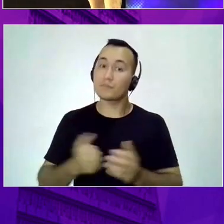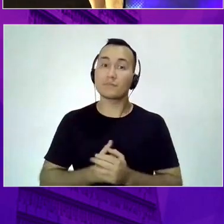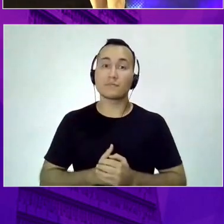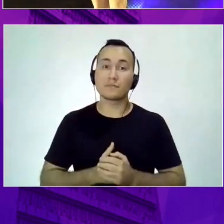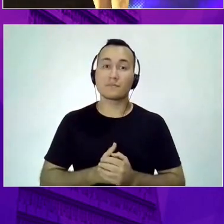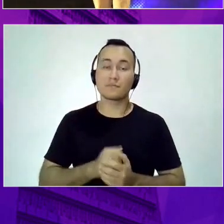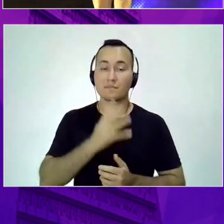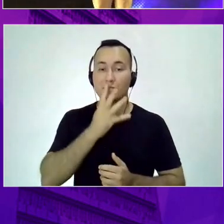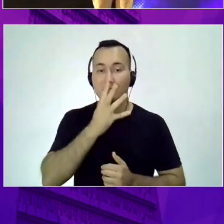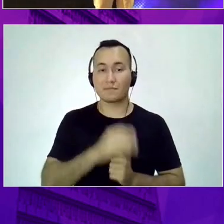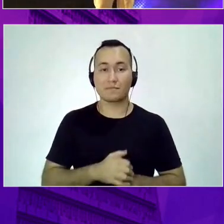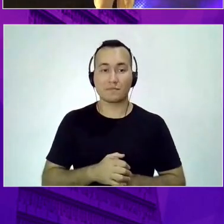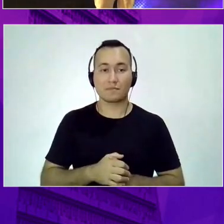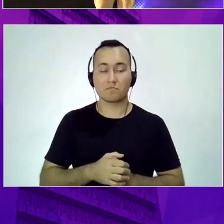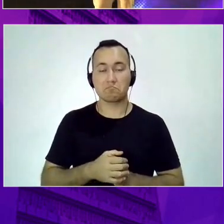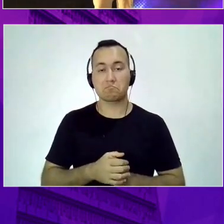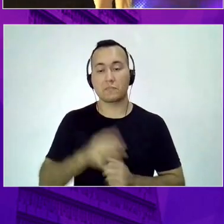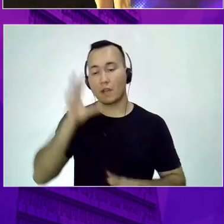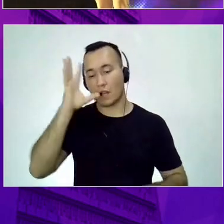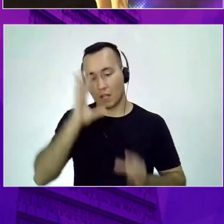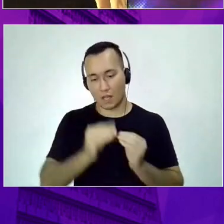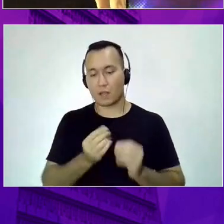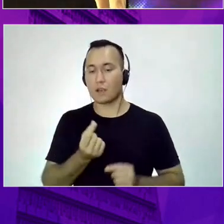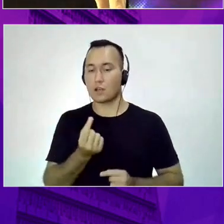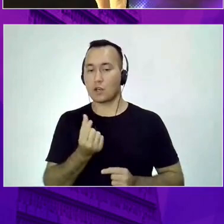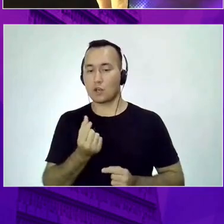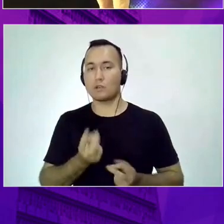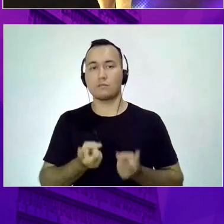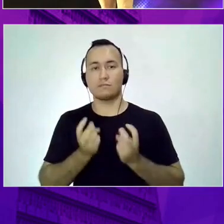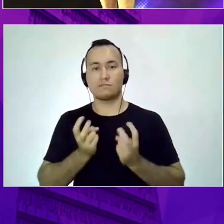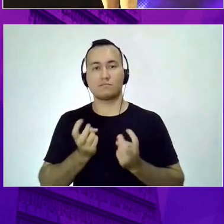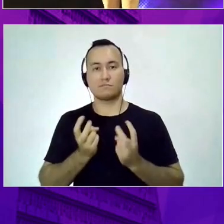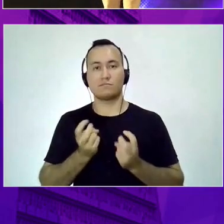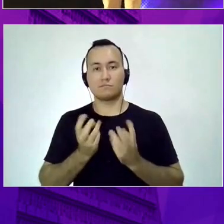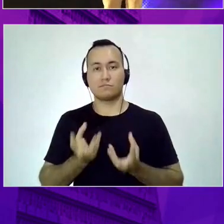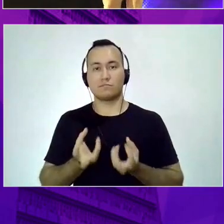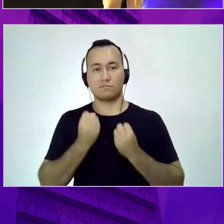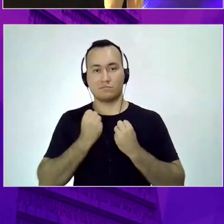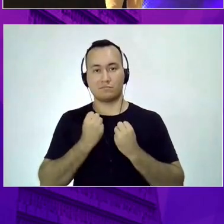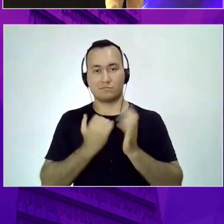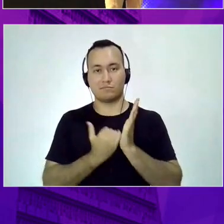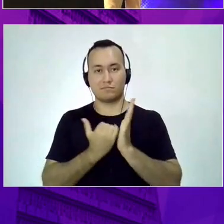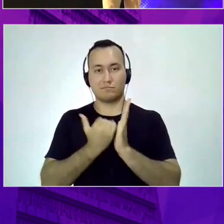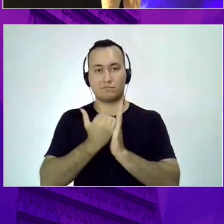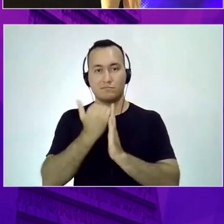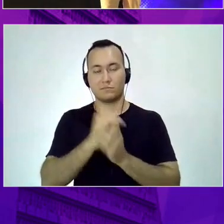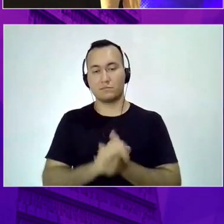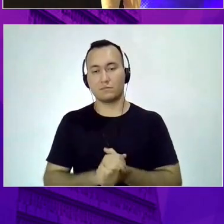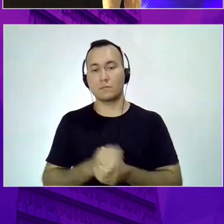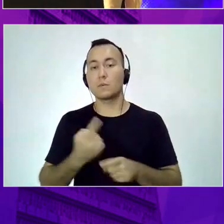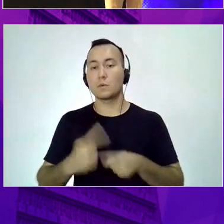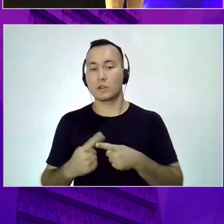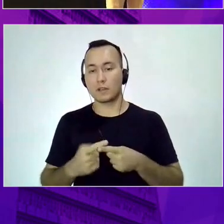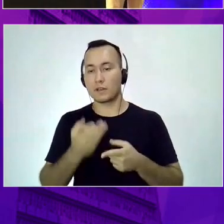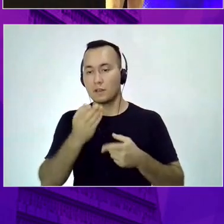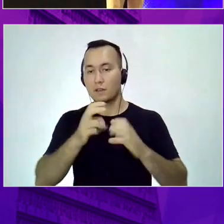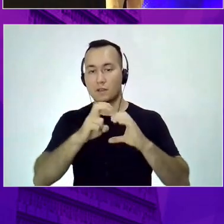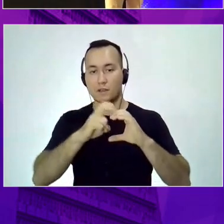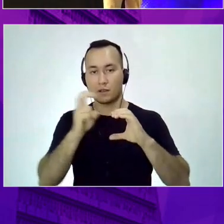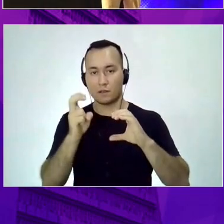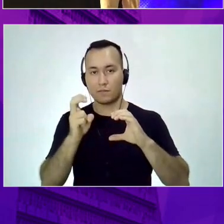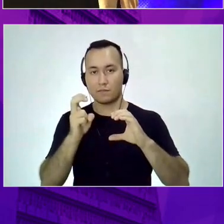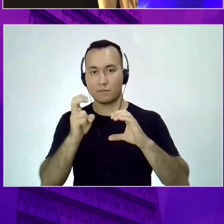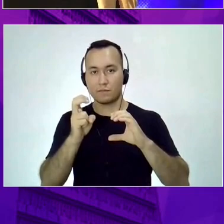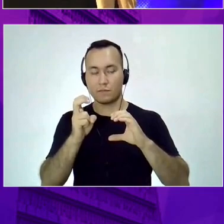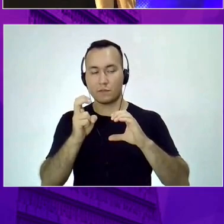em economia financeira para a empresa, com a utilização do ChatGPT. Então, o ChatGPT hoje, dentro do chatbot, está